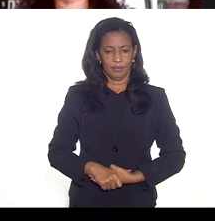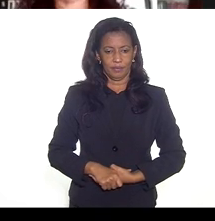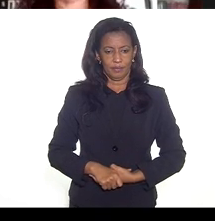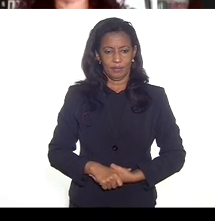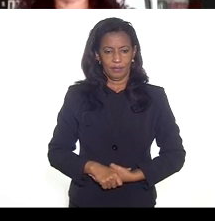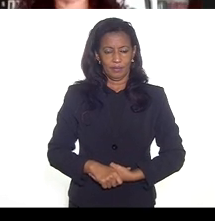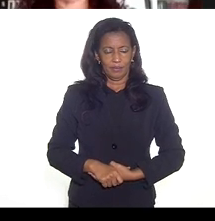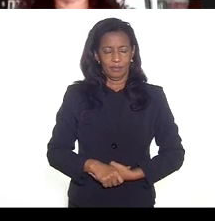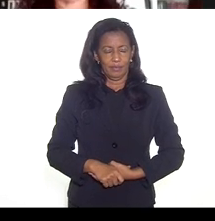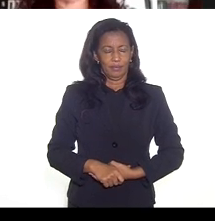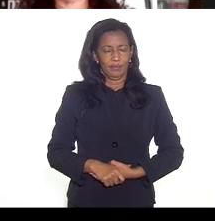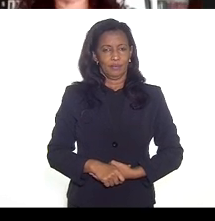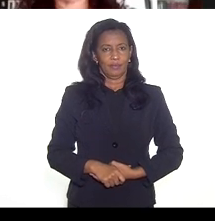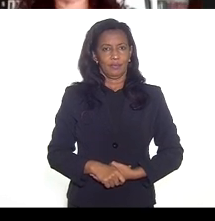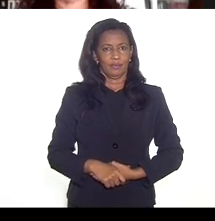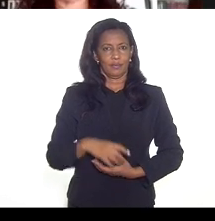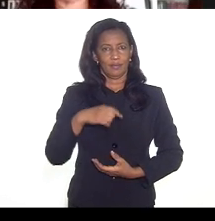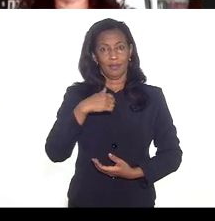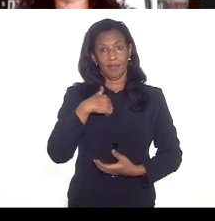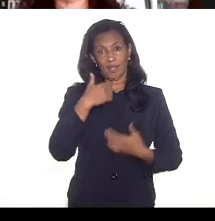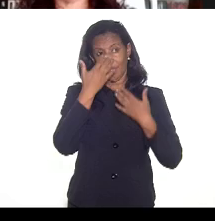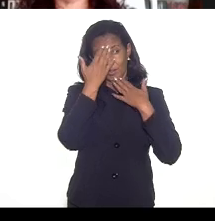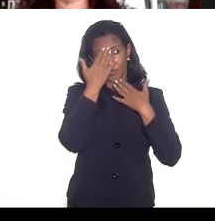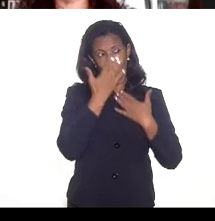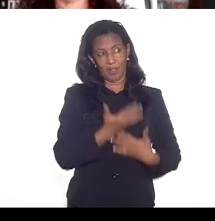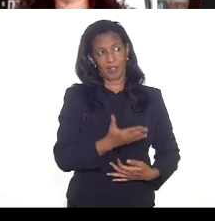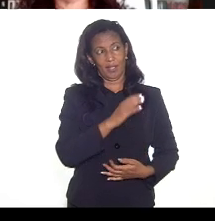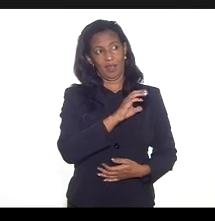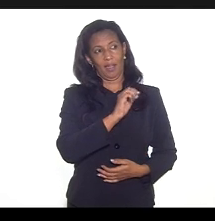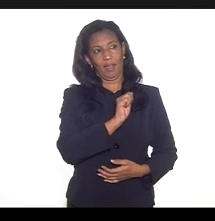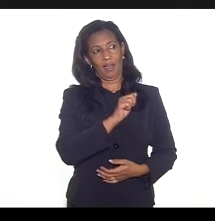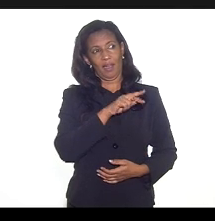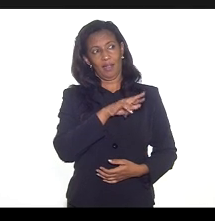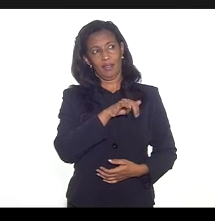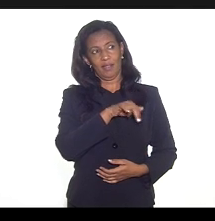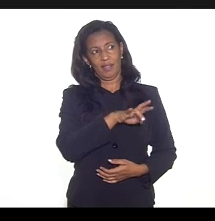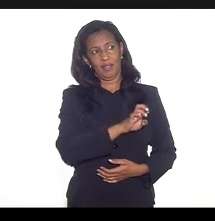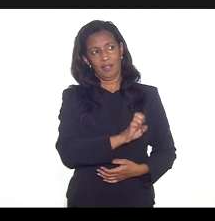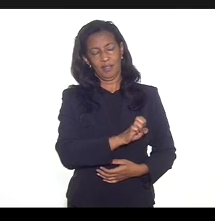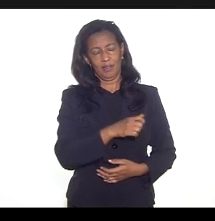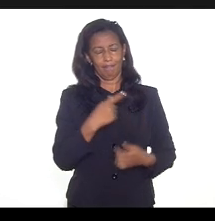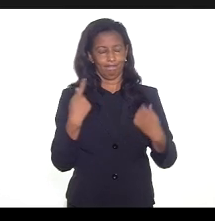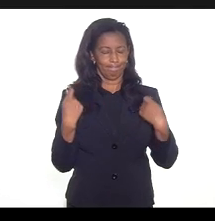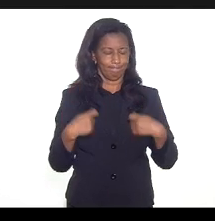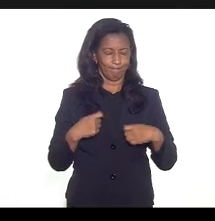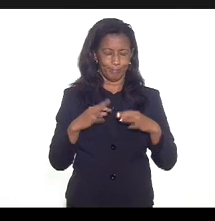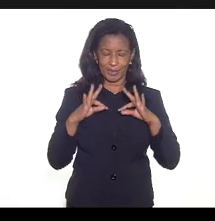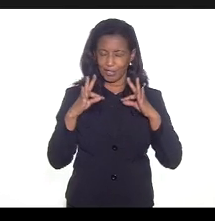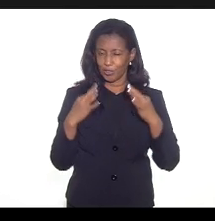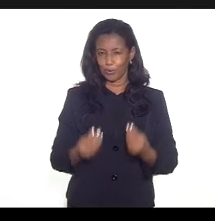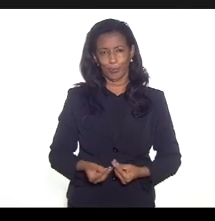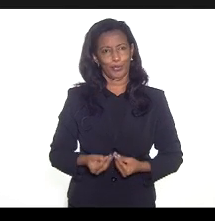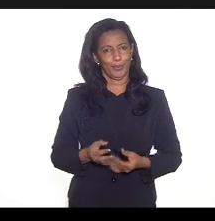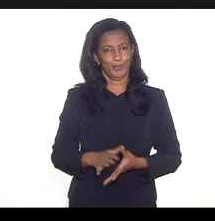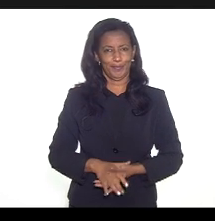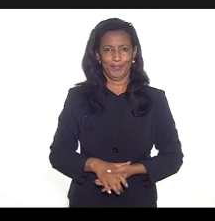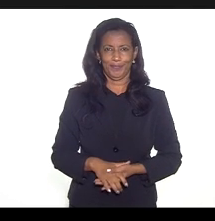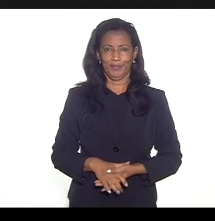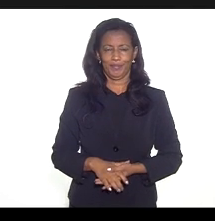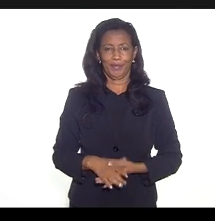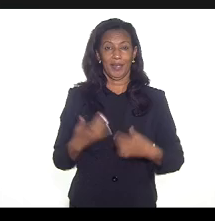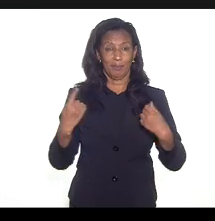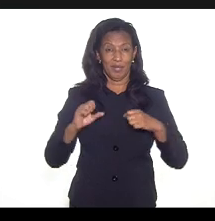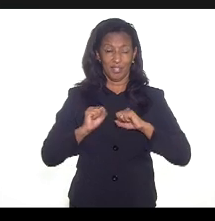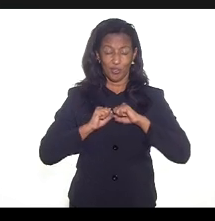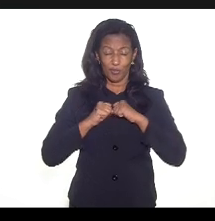Eu que agradeço, doutora Caterine. A gente precisa de tudo. Precisa de força